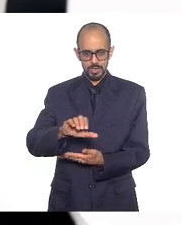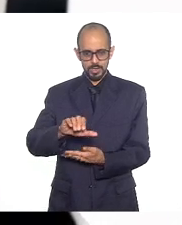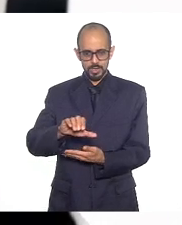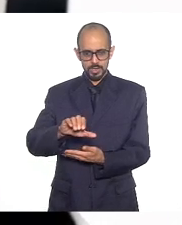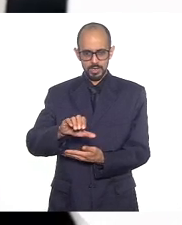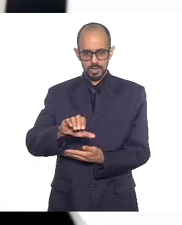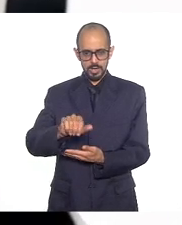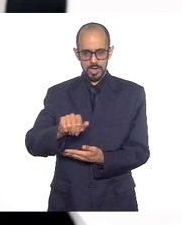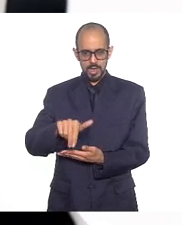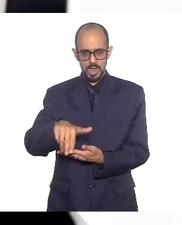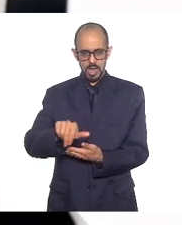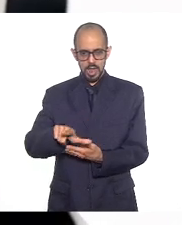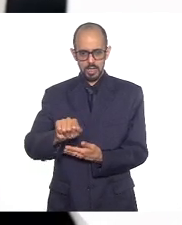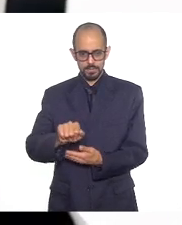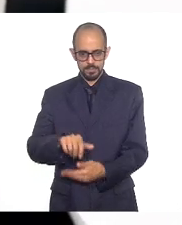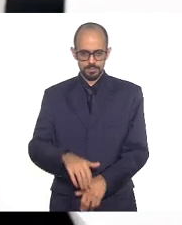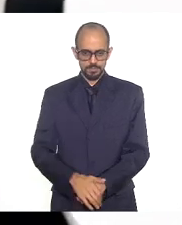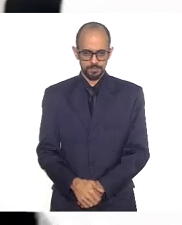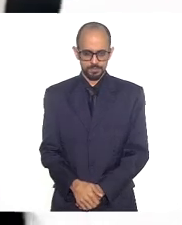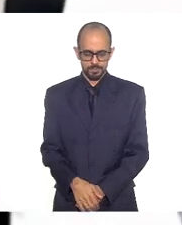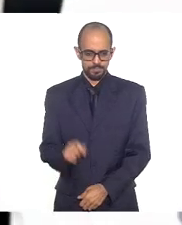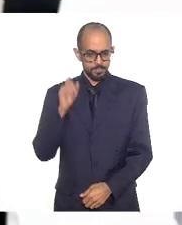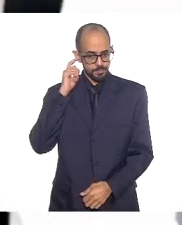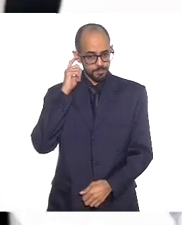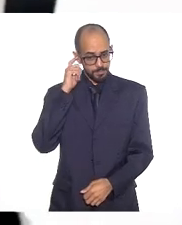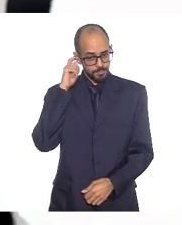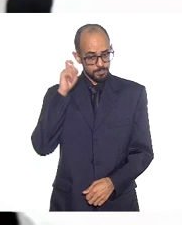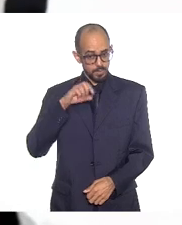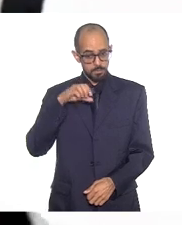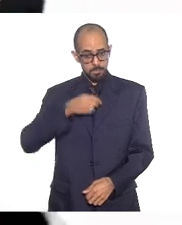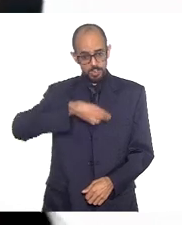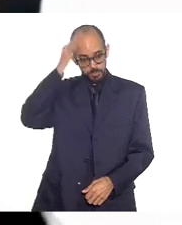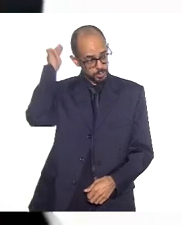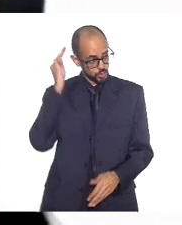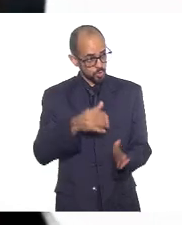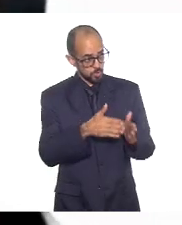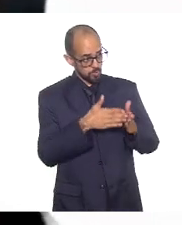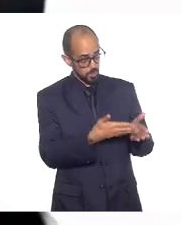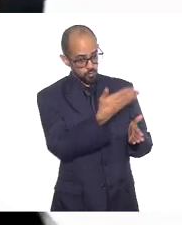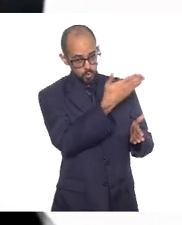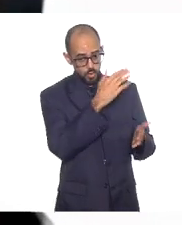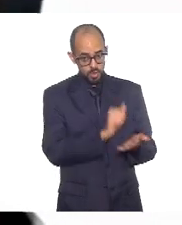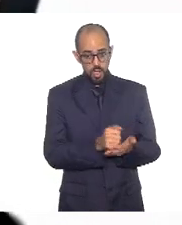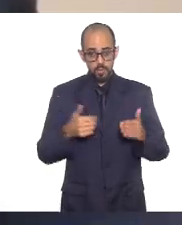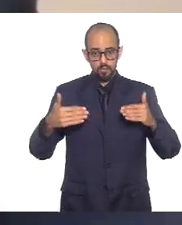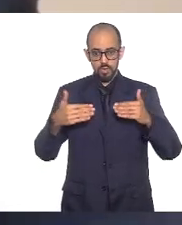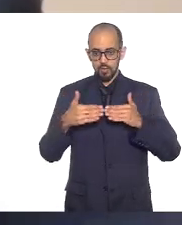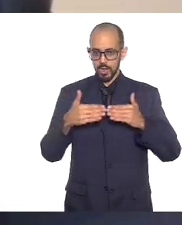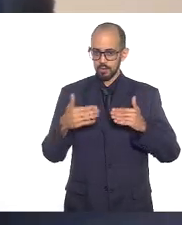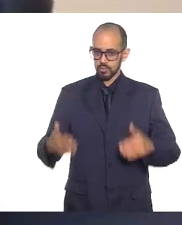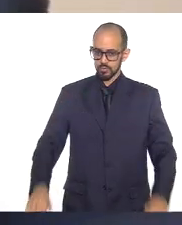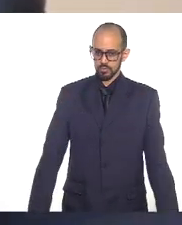Deputado Márcio Canella. Deputado Márcio Pacheco. Favorável, presidente.